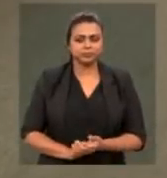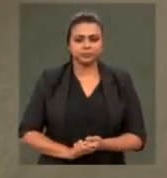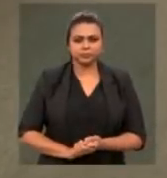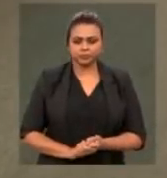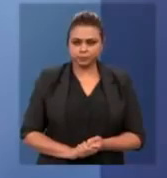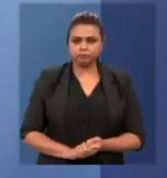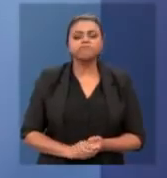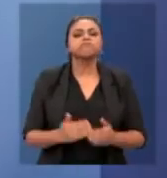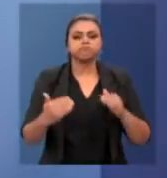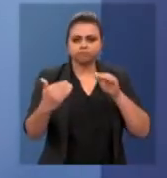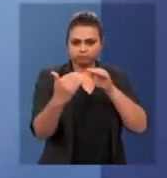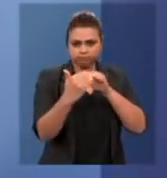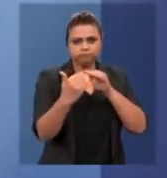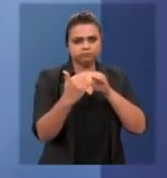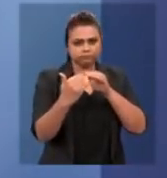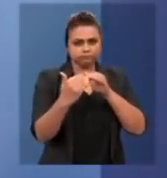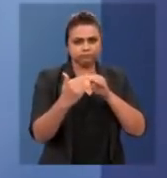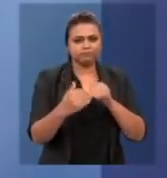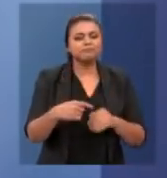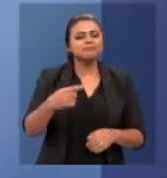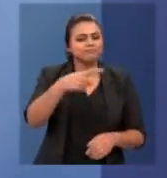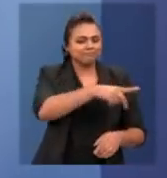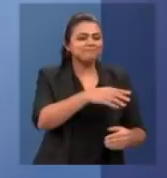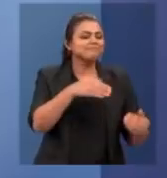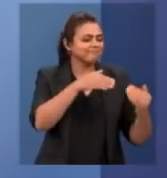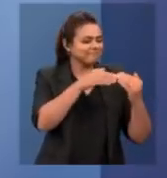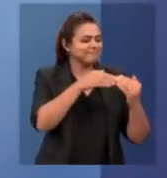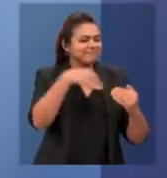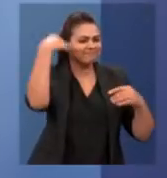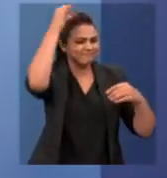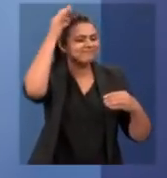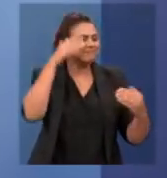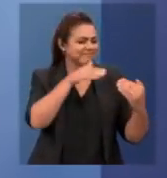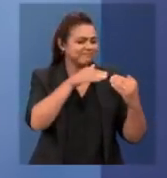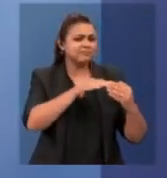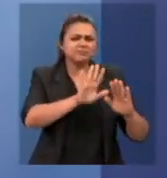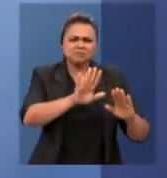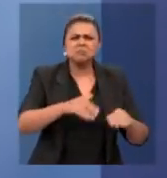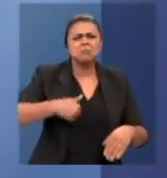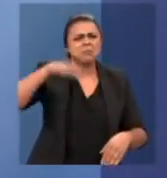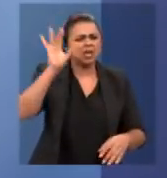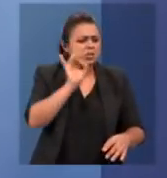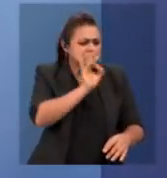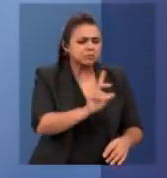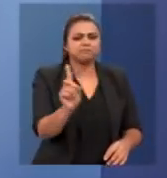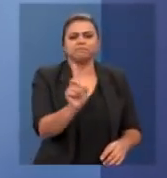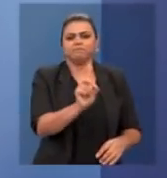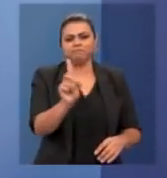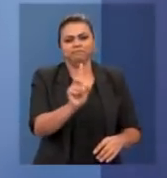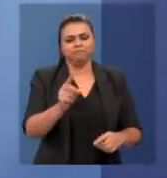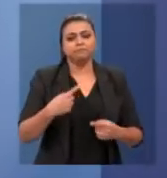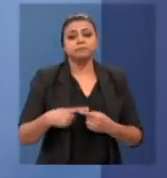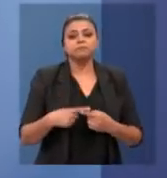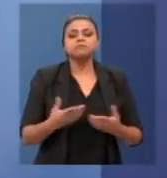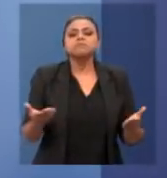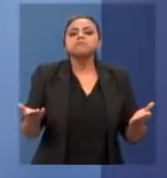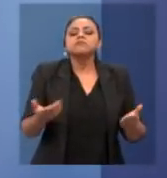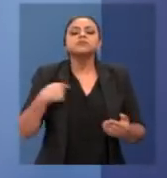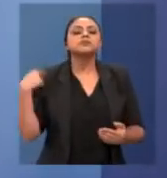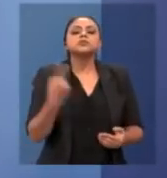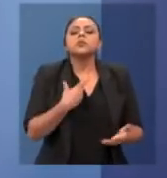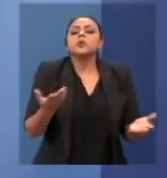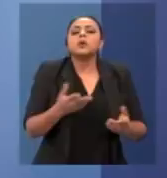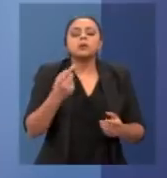concordo com o pensamento de jaqueline mas o que dizer que é mais que isso sabe aquele nós recentemente um esforço enorme